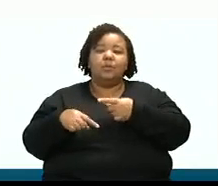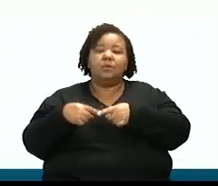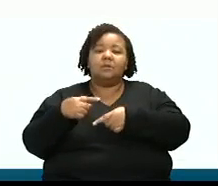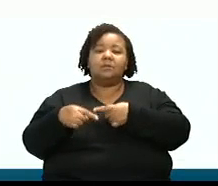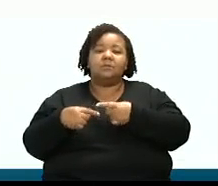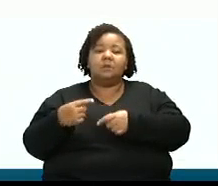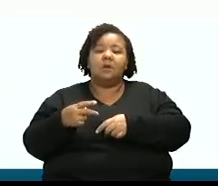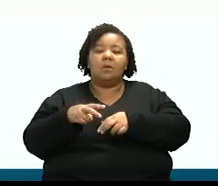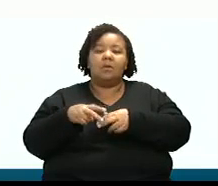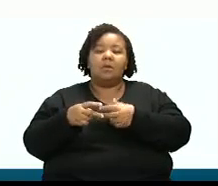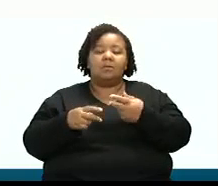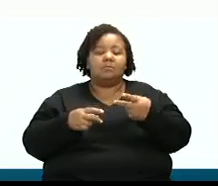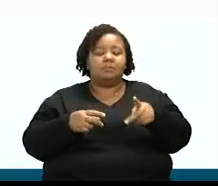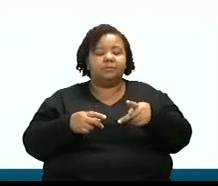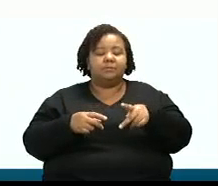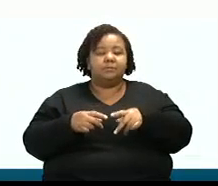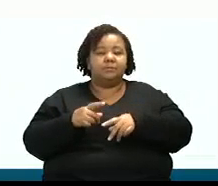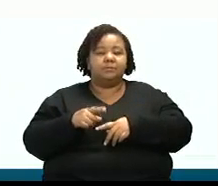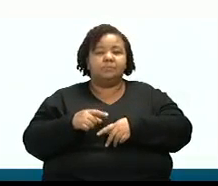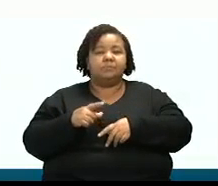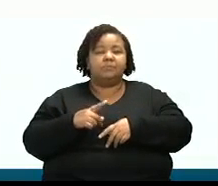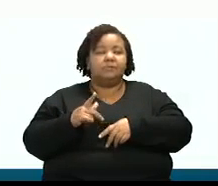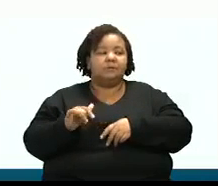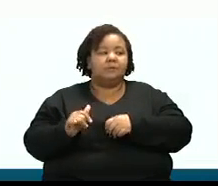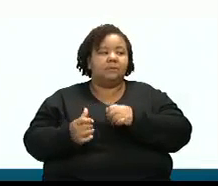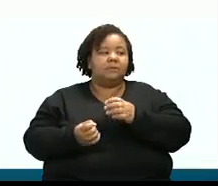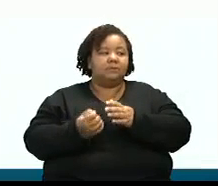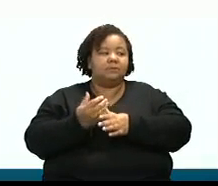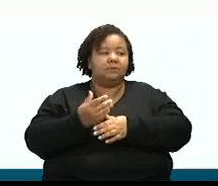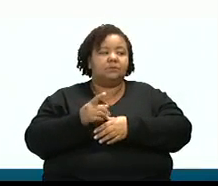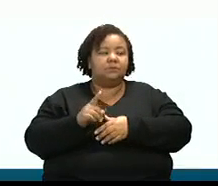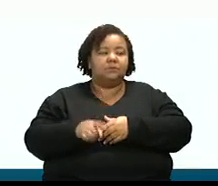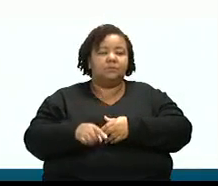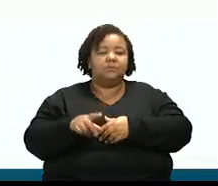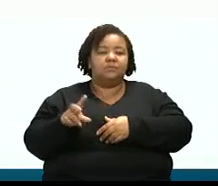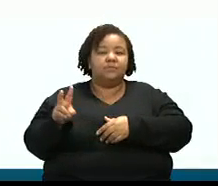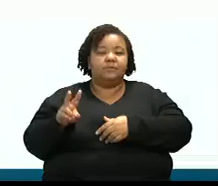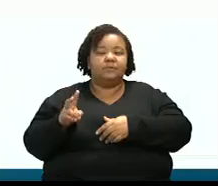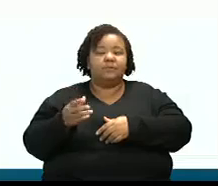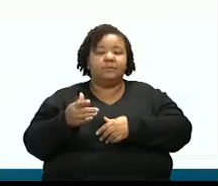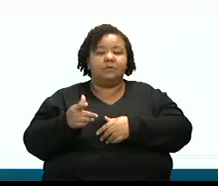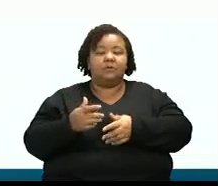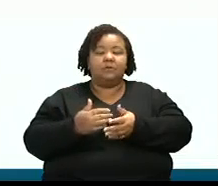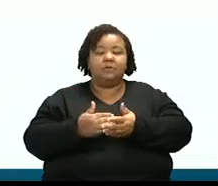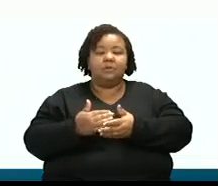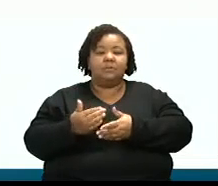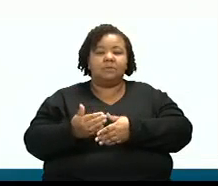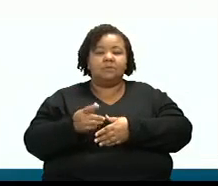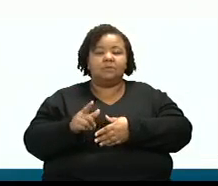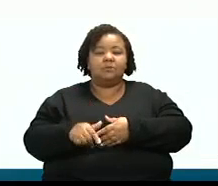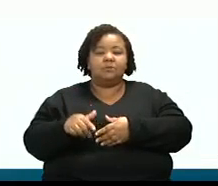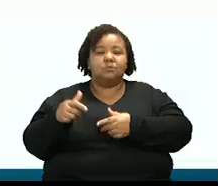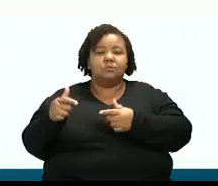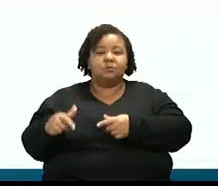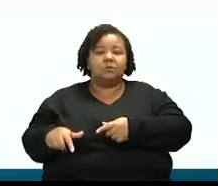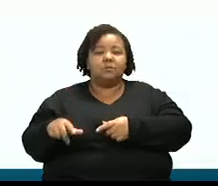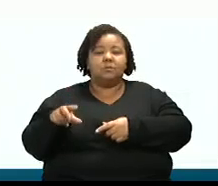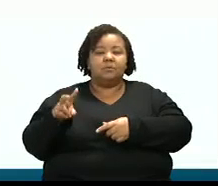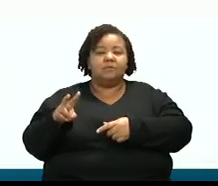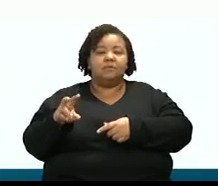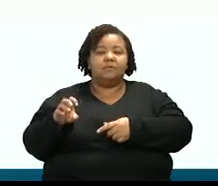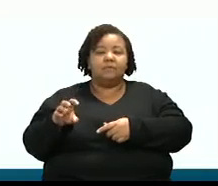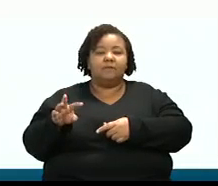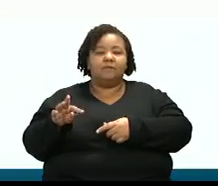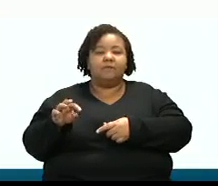dessas derivadas parciais. Então, ele vai gerar um vetor a partir do campo vetorial.